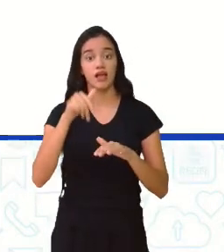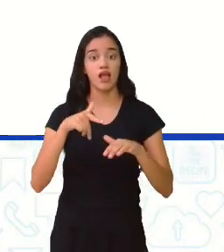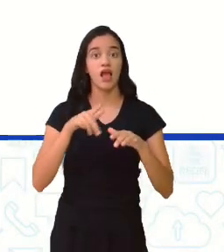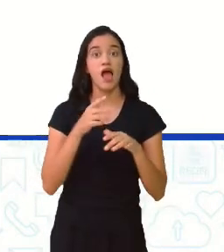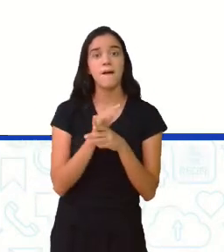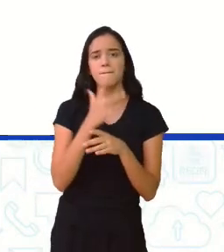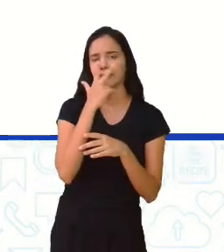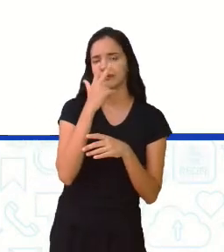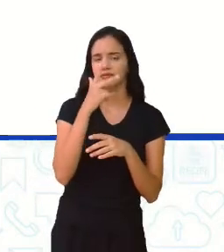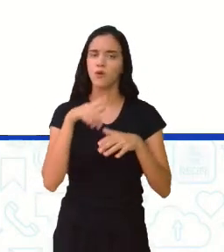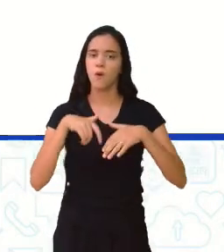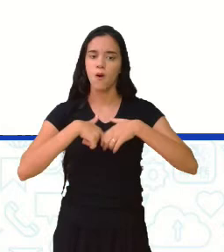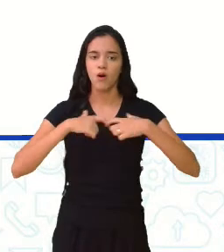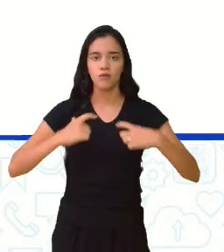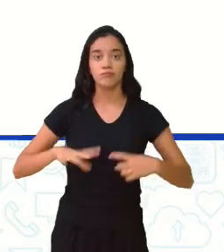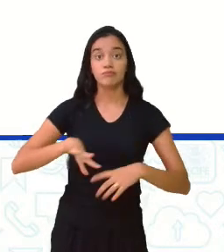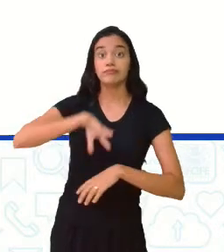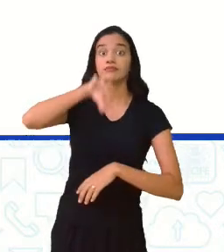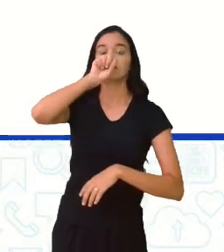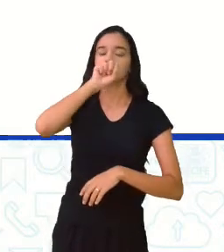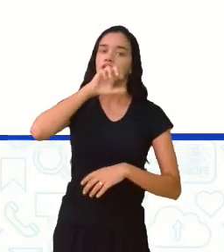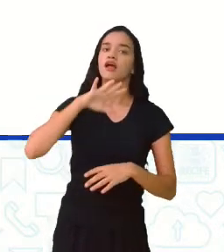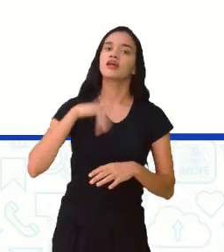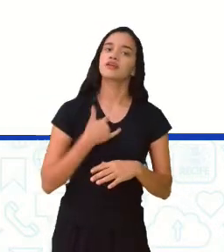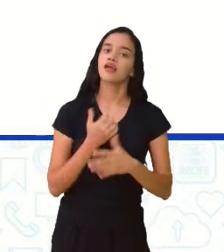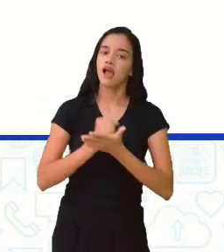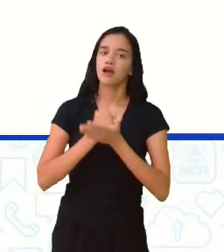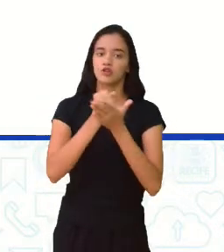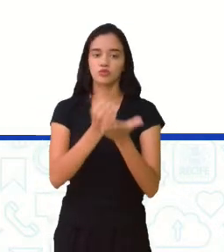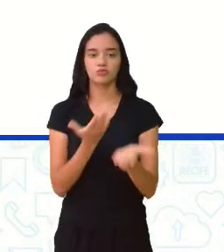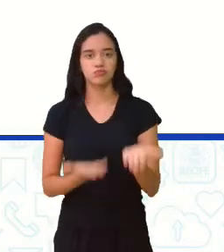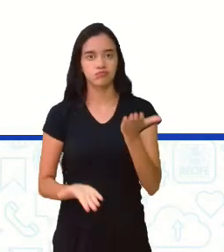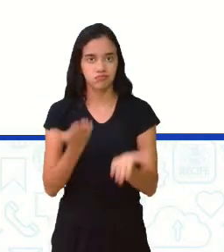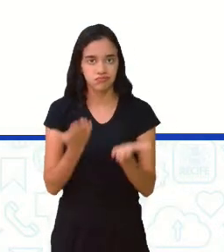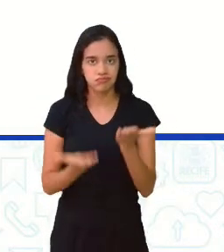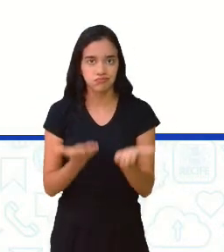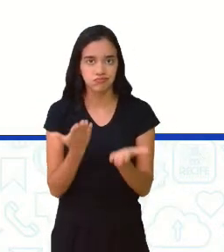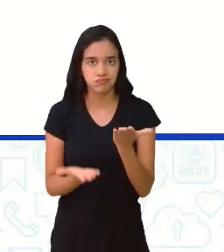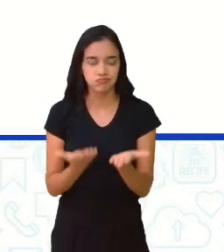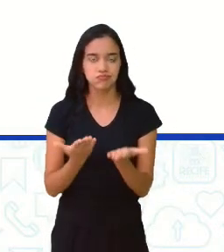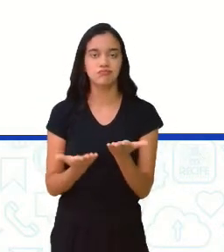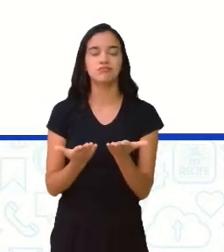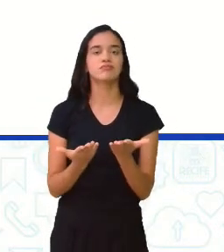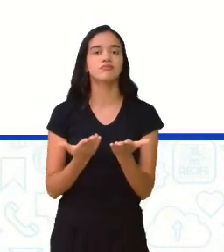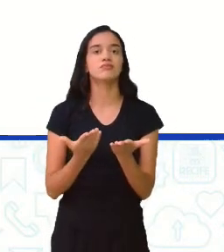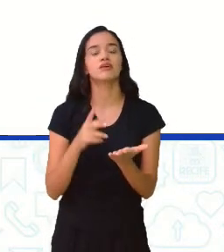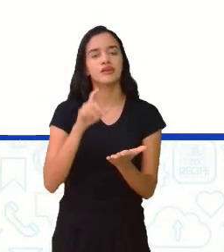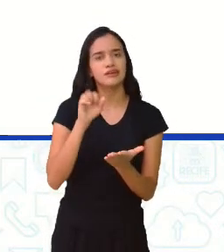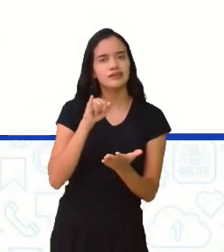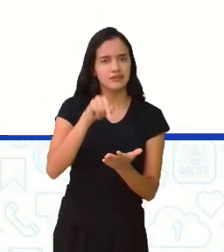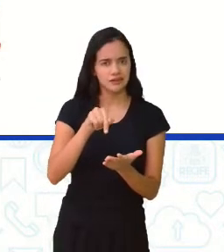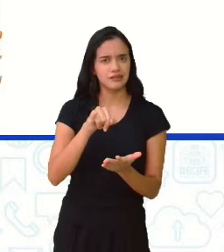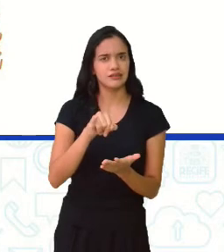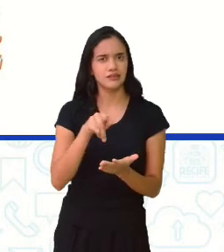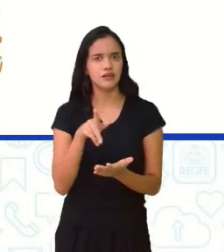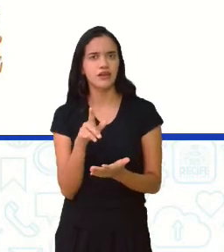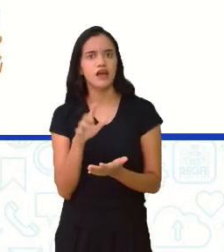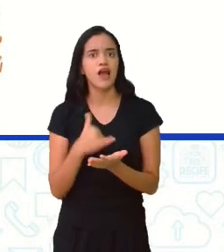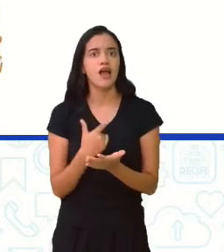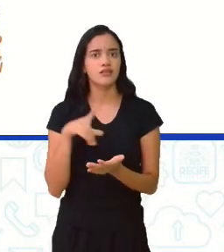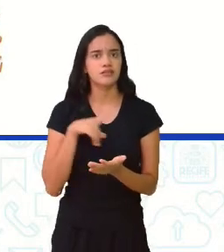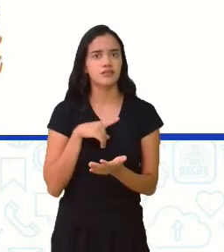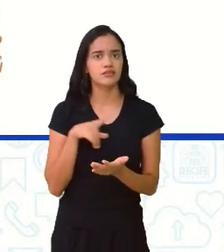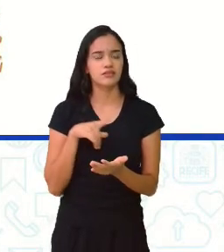grande depósito de carbono, o que ajuda no equilíbrio do efeito estufa. E se não bastasse, o acúmulo